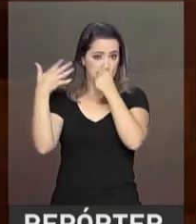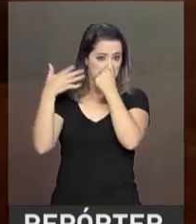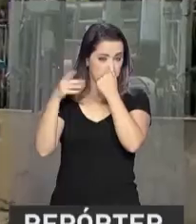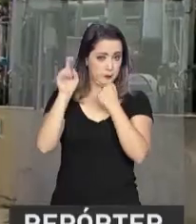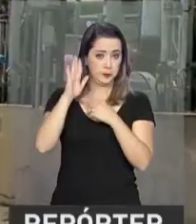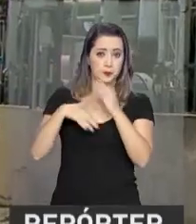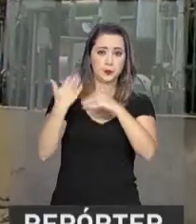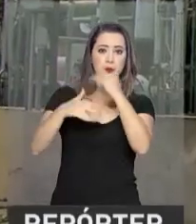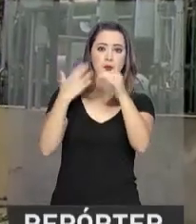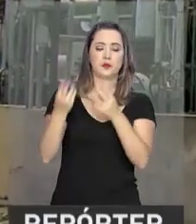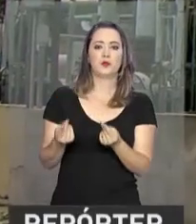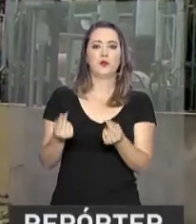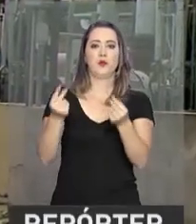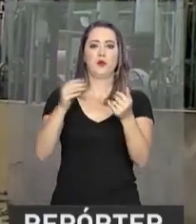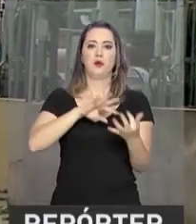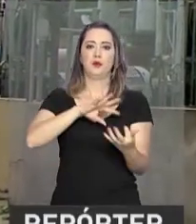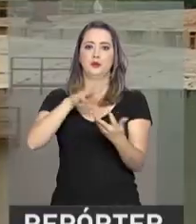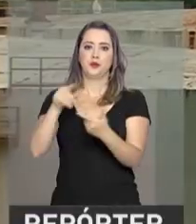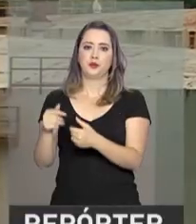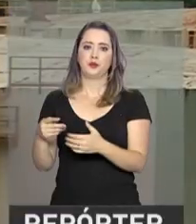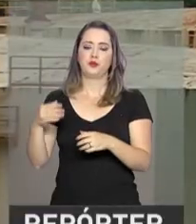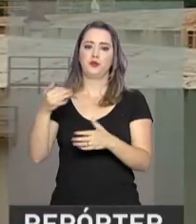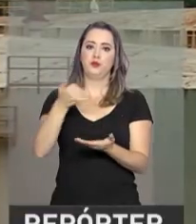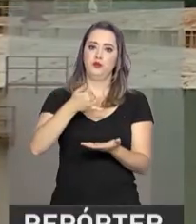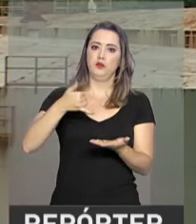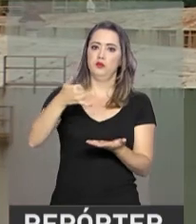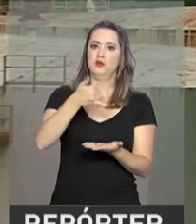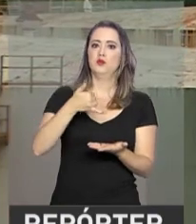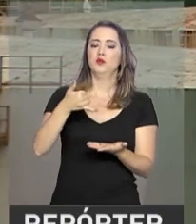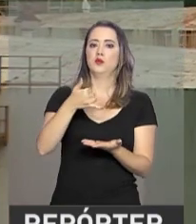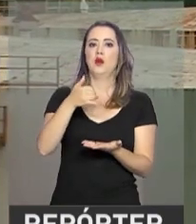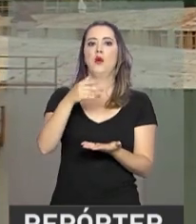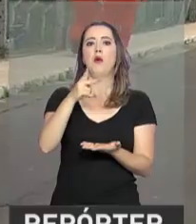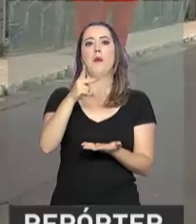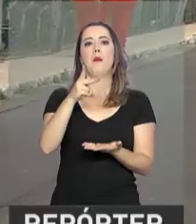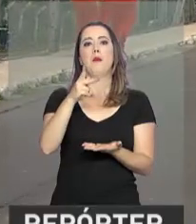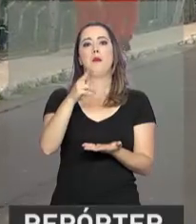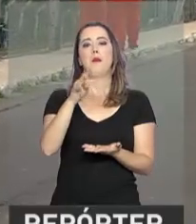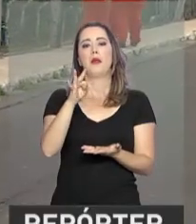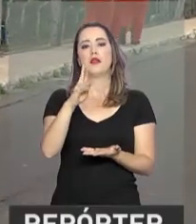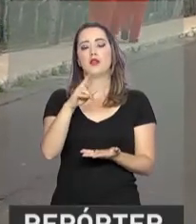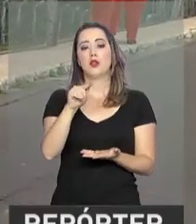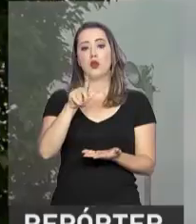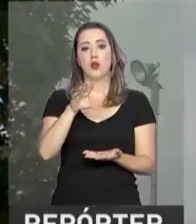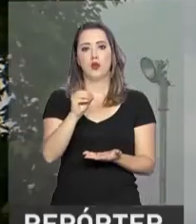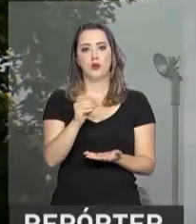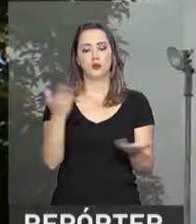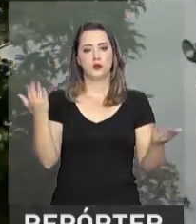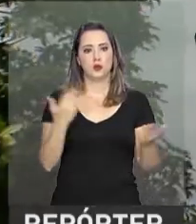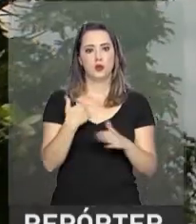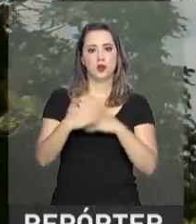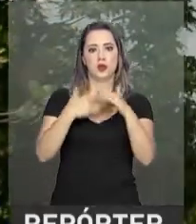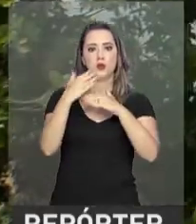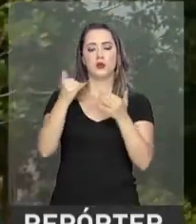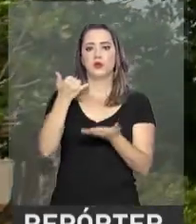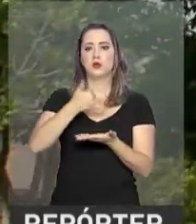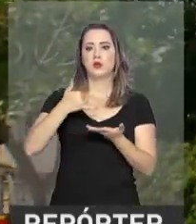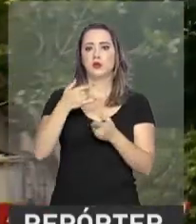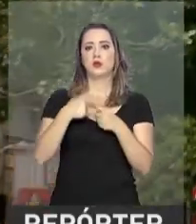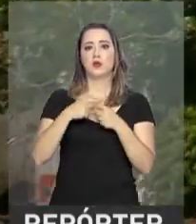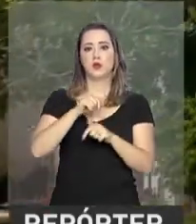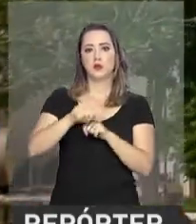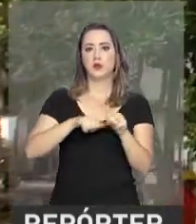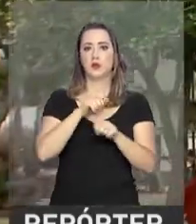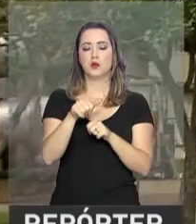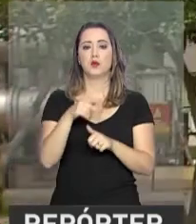explicação está no aumento do preço internacional do petróleo a empresa está conseguindo se beneficiar agora da alta do petróleo porque mudou